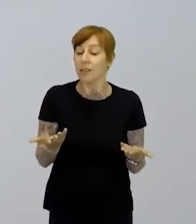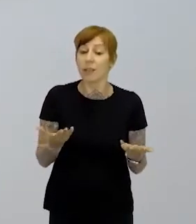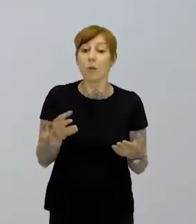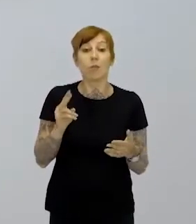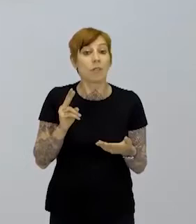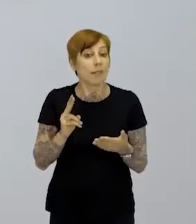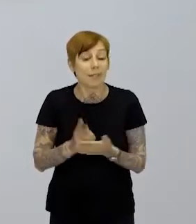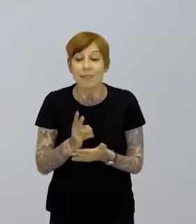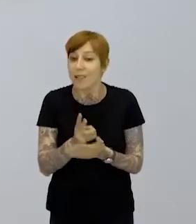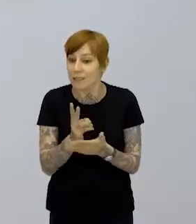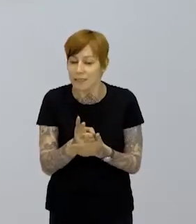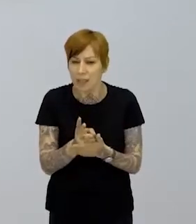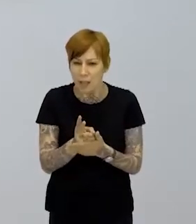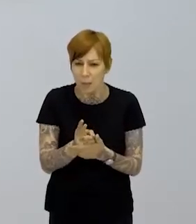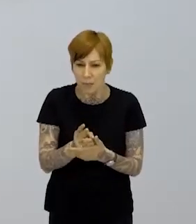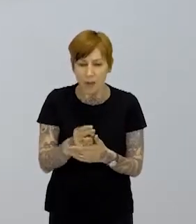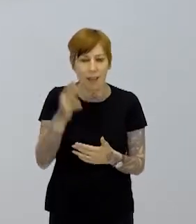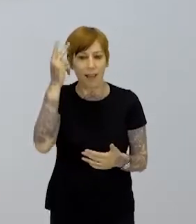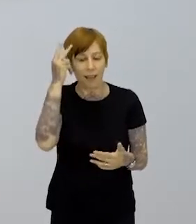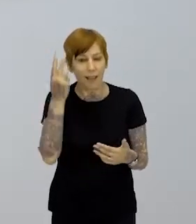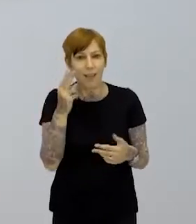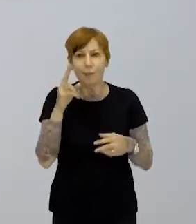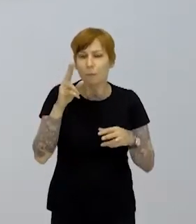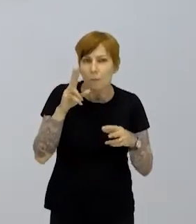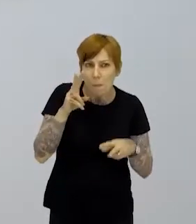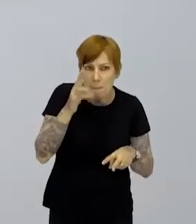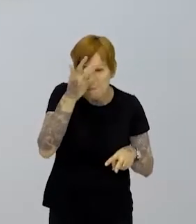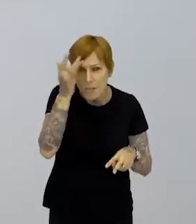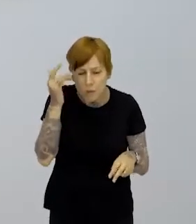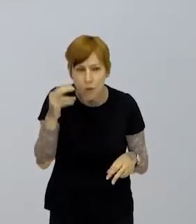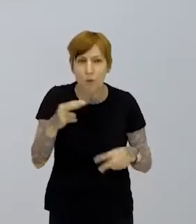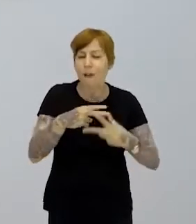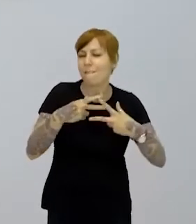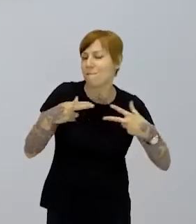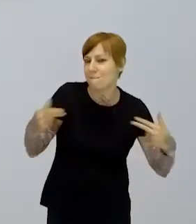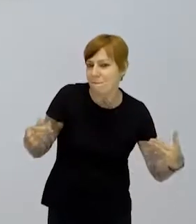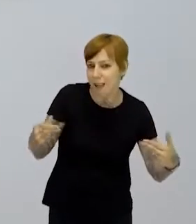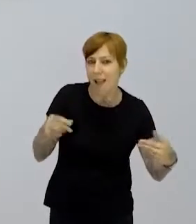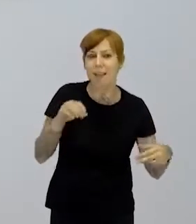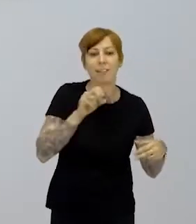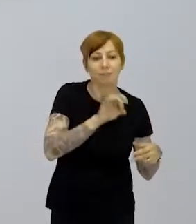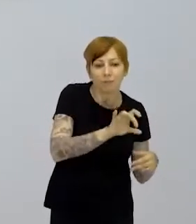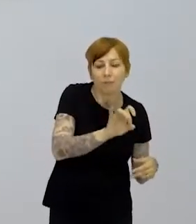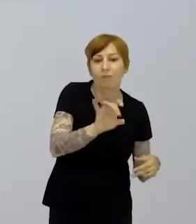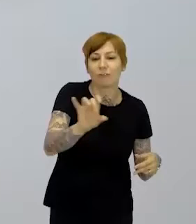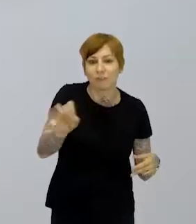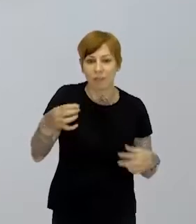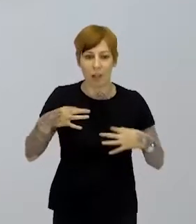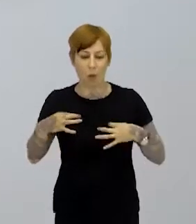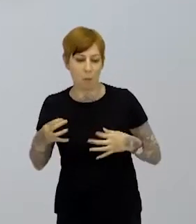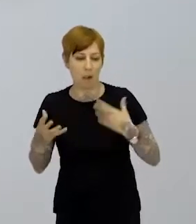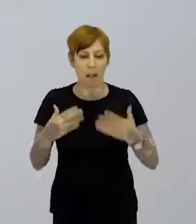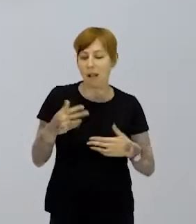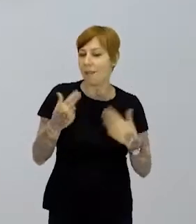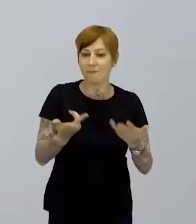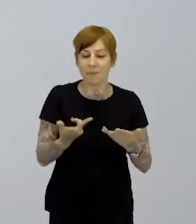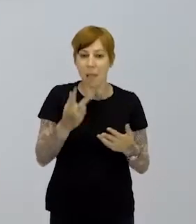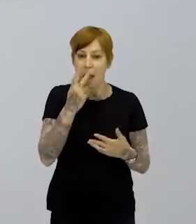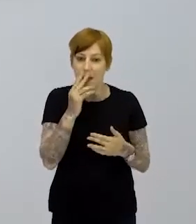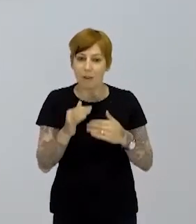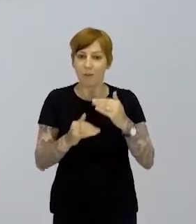da normalidade. Mas nada na sociedade é normal, tudo é construção histórica. Então,